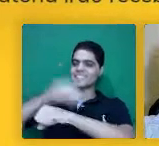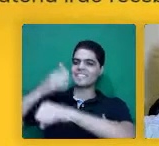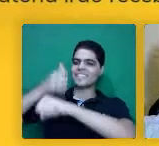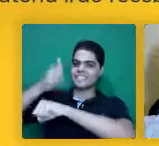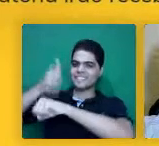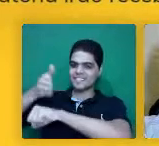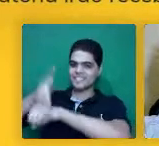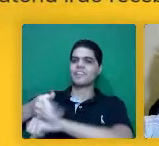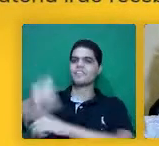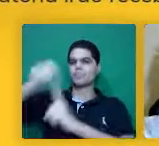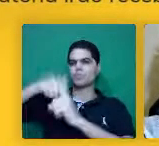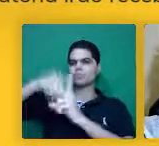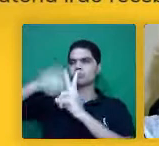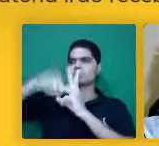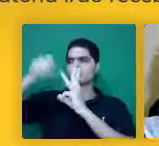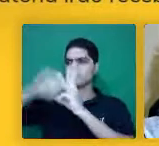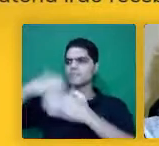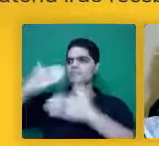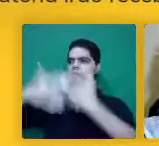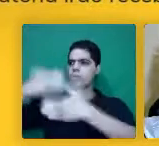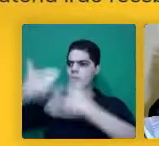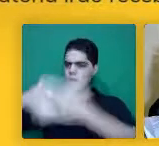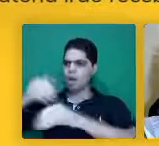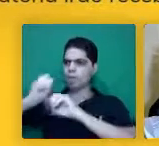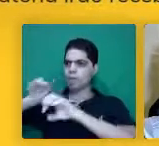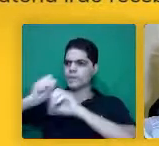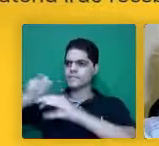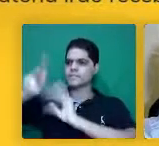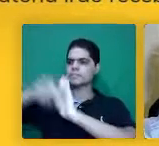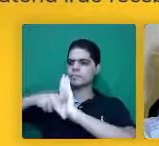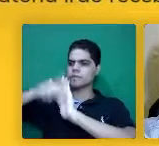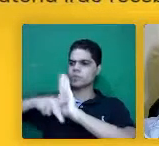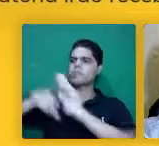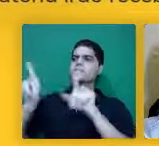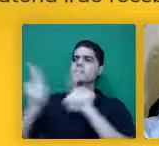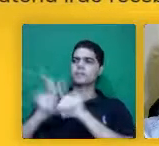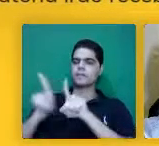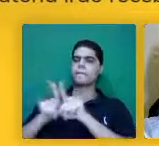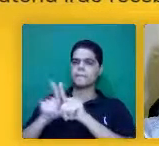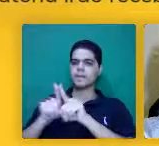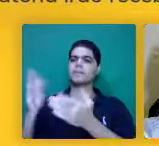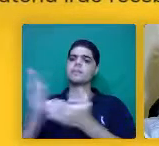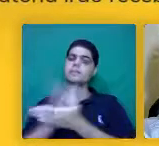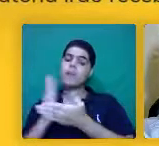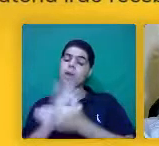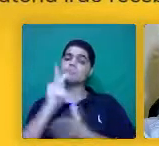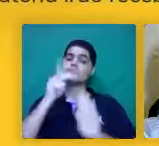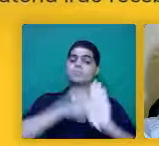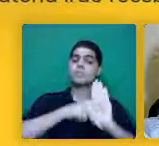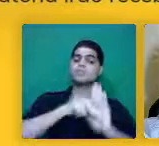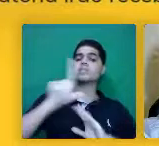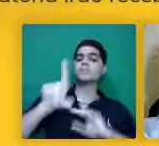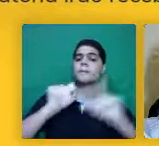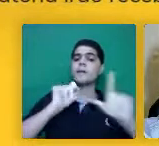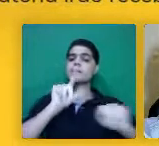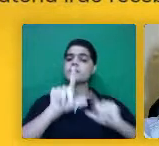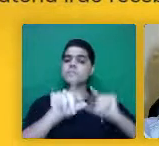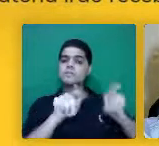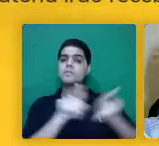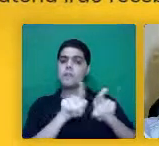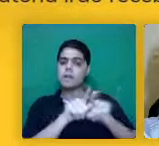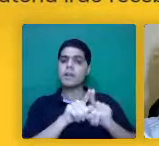3 meses, que vai acelerar com mentoria esse projeto, e também alguns projetos serão contemplados aí com o programa